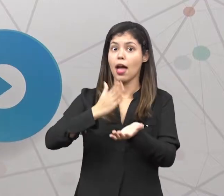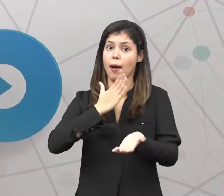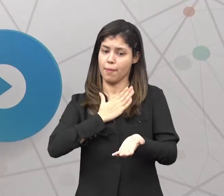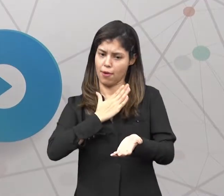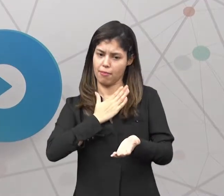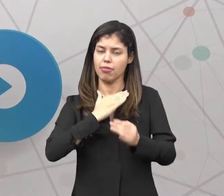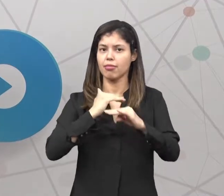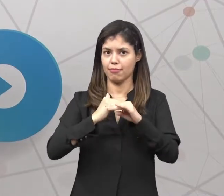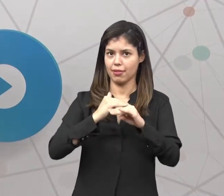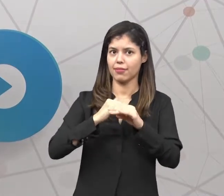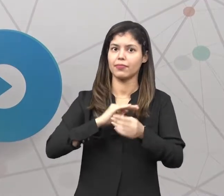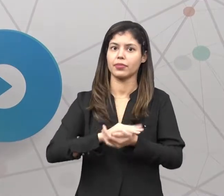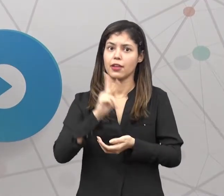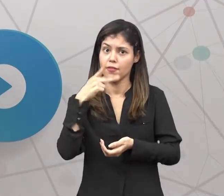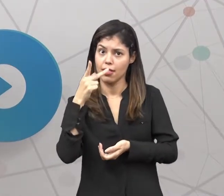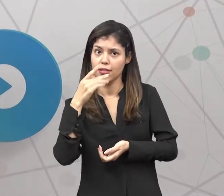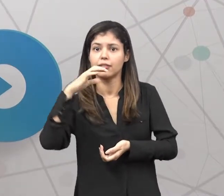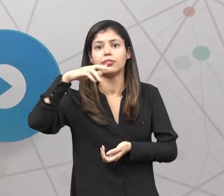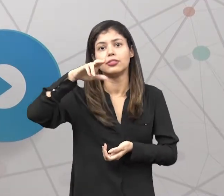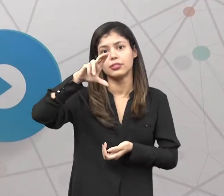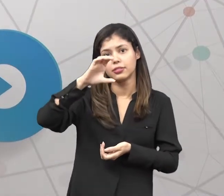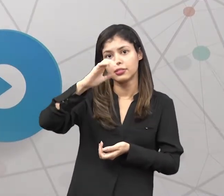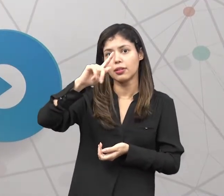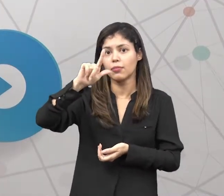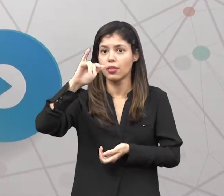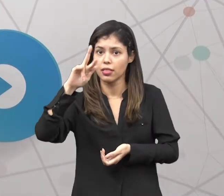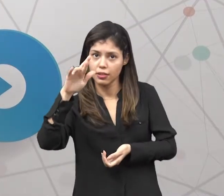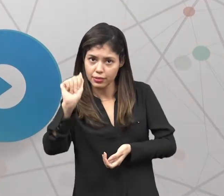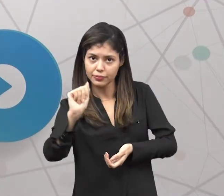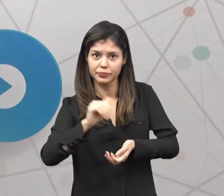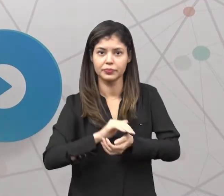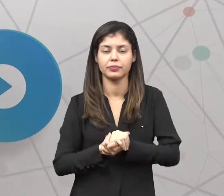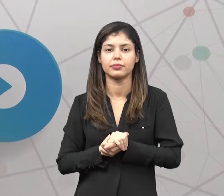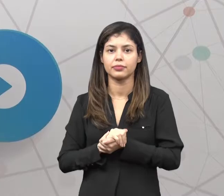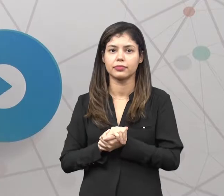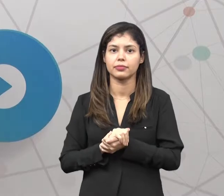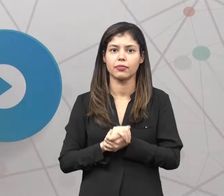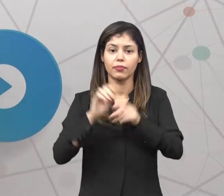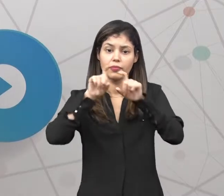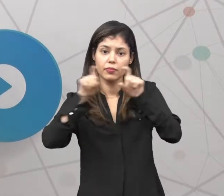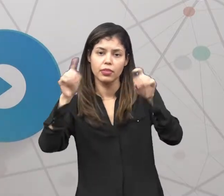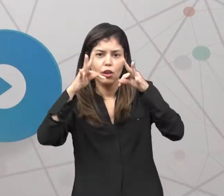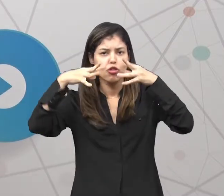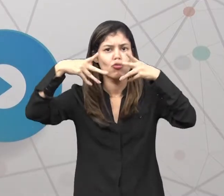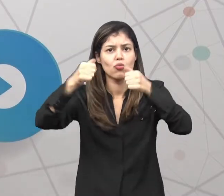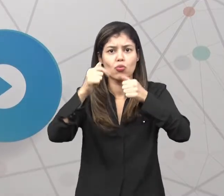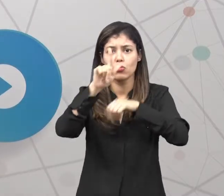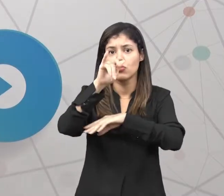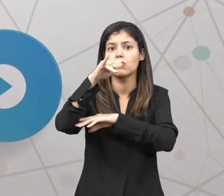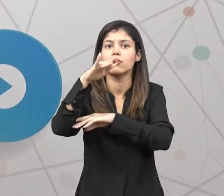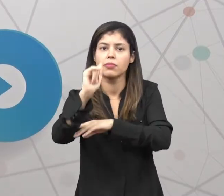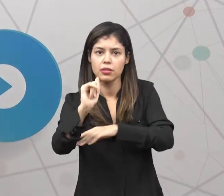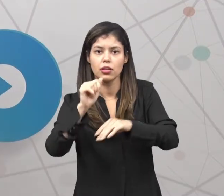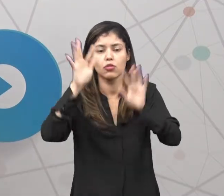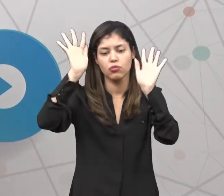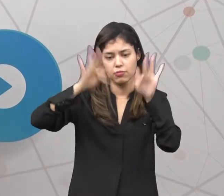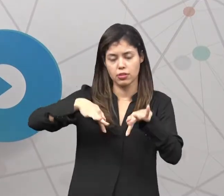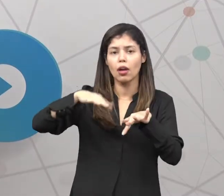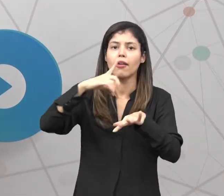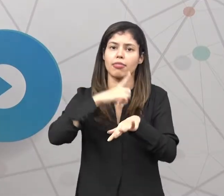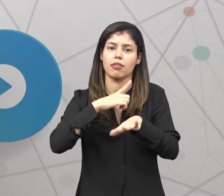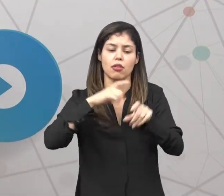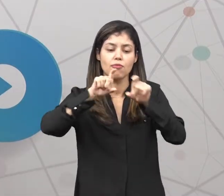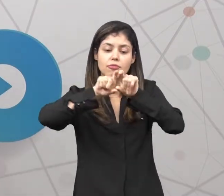mim também. Cebolinha fala trocando a letra, né? Olha aqui, ó. Então isso aqui é uma tirinha. Todos os gibis, no final, tem